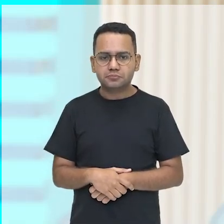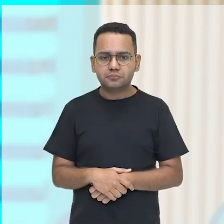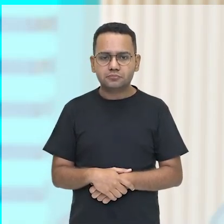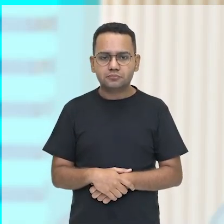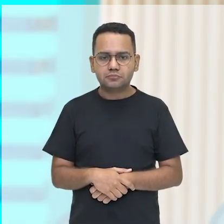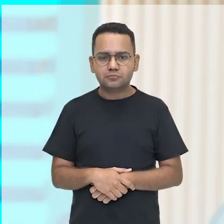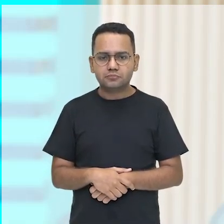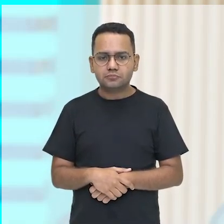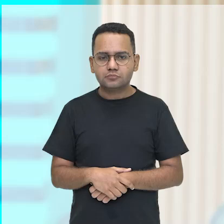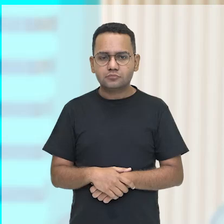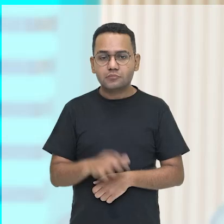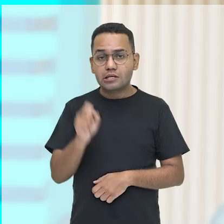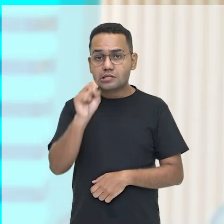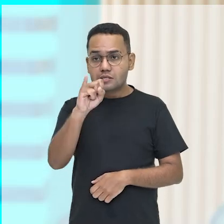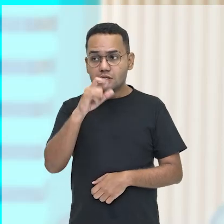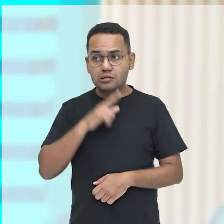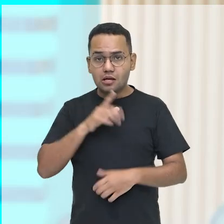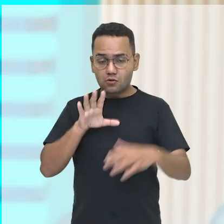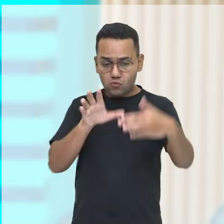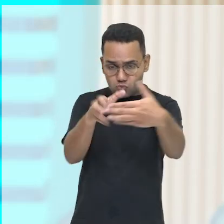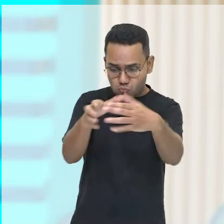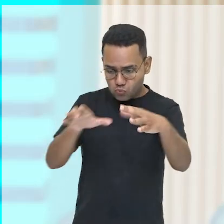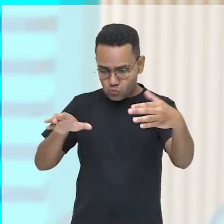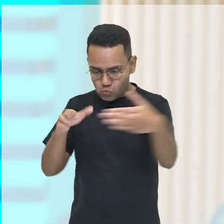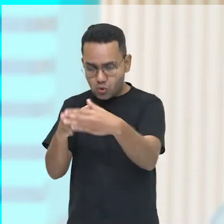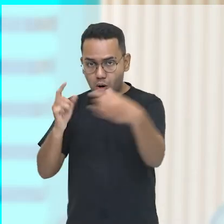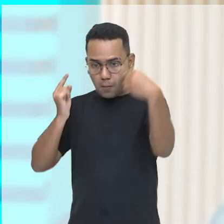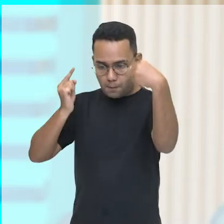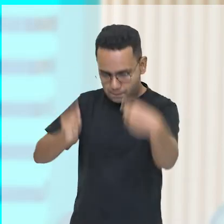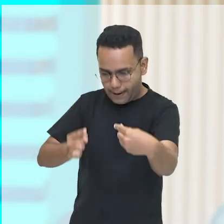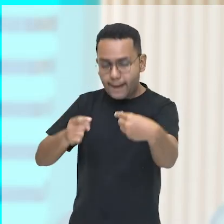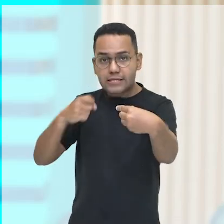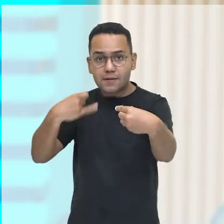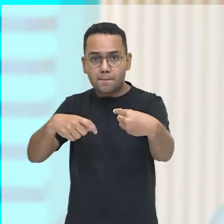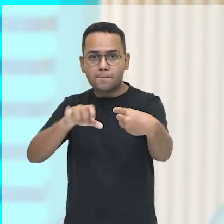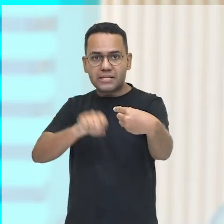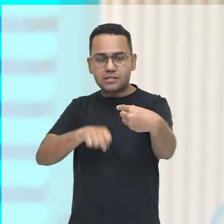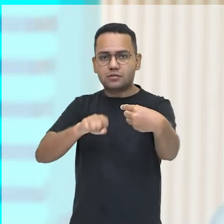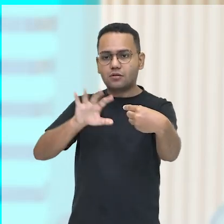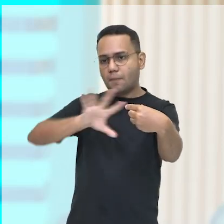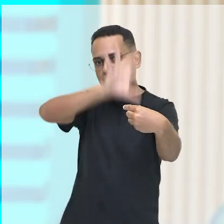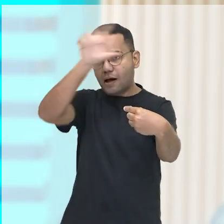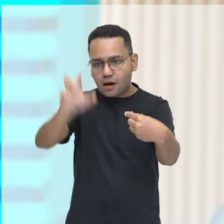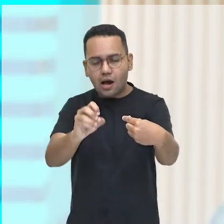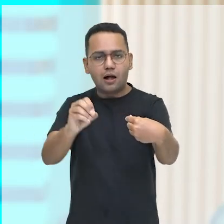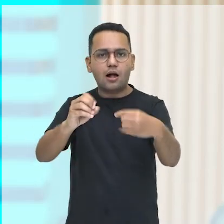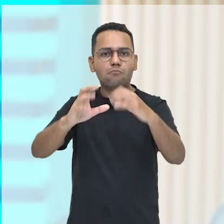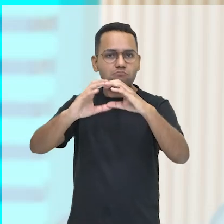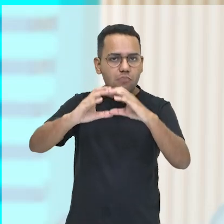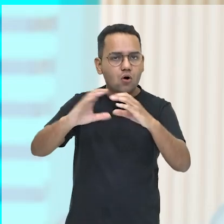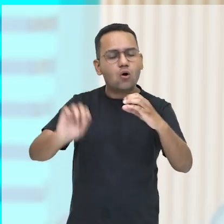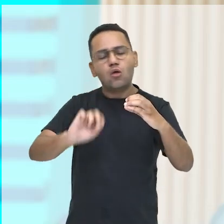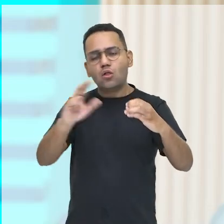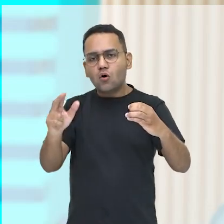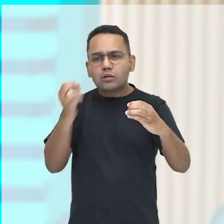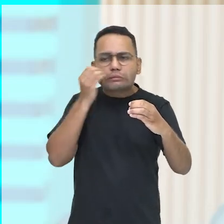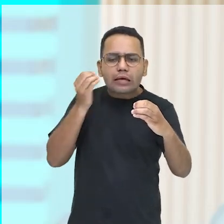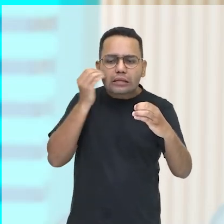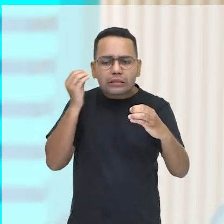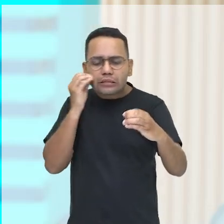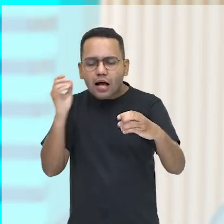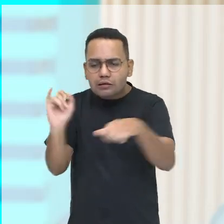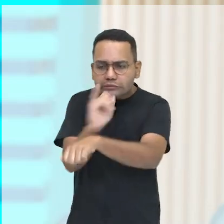quando a equipe defensiva precisa ter a missão de roubar a bola, de tirar a posse de bola do